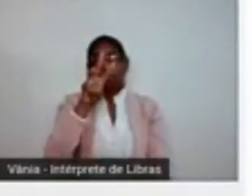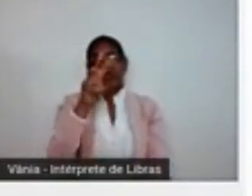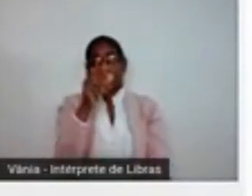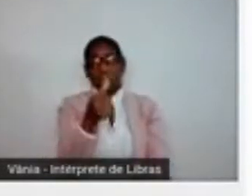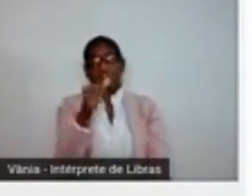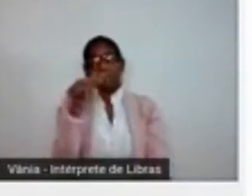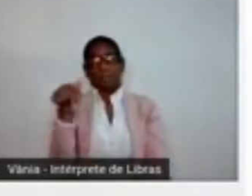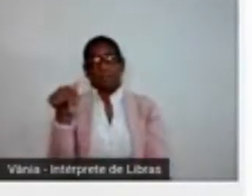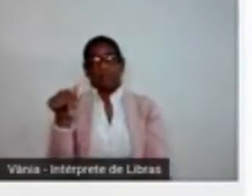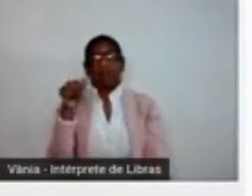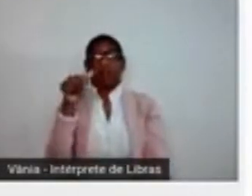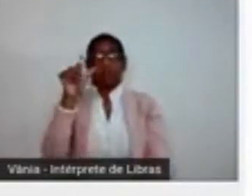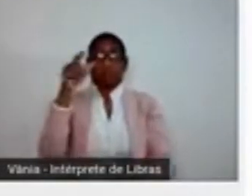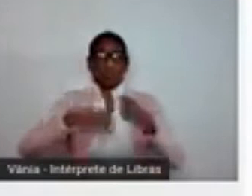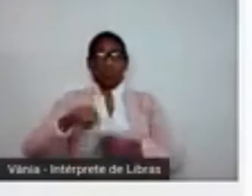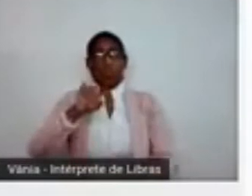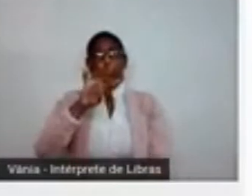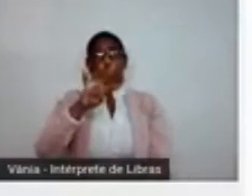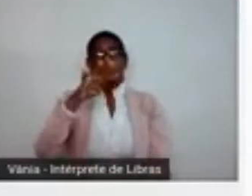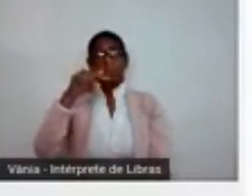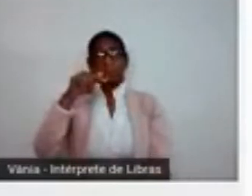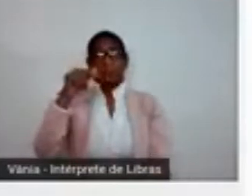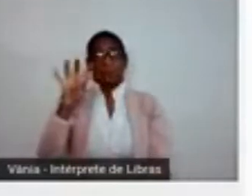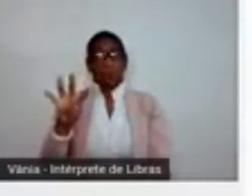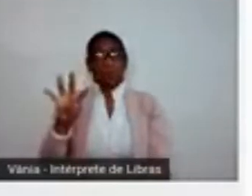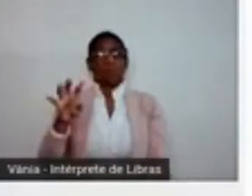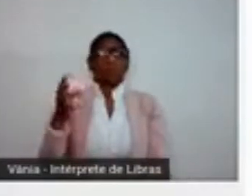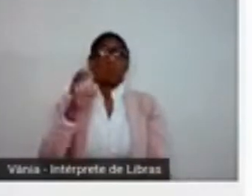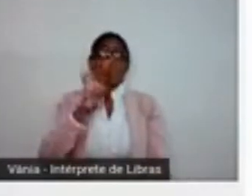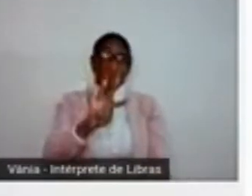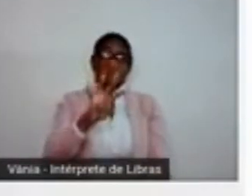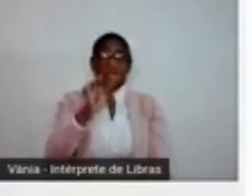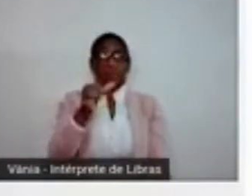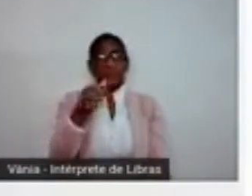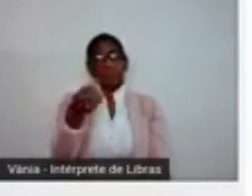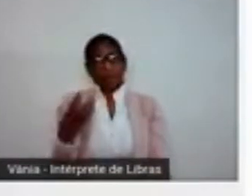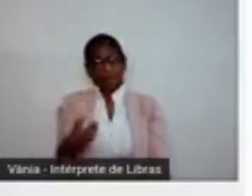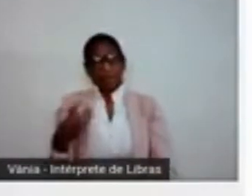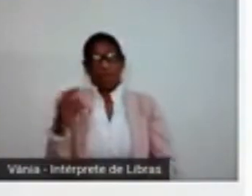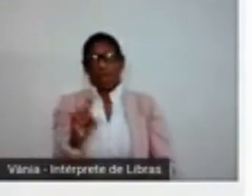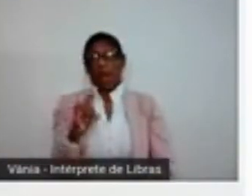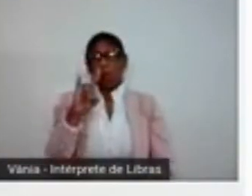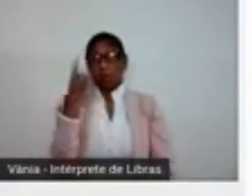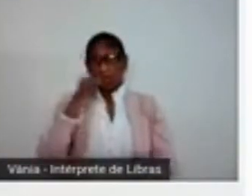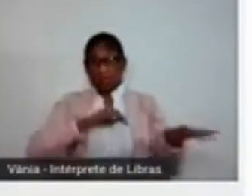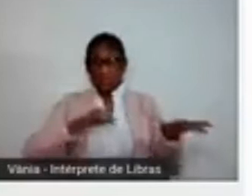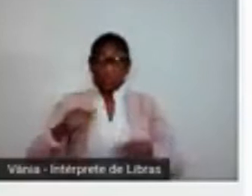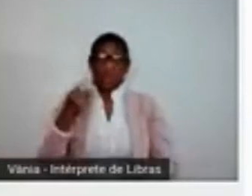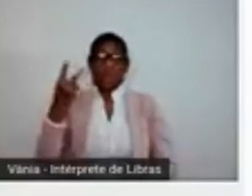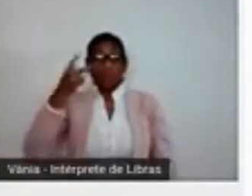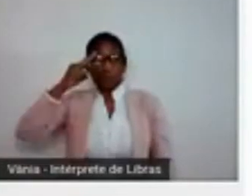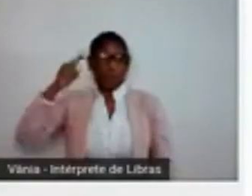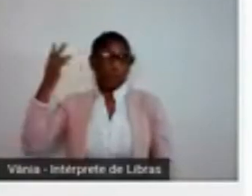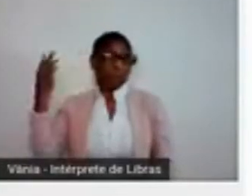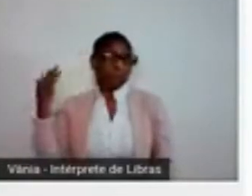foi a 434, voltou a 333, né, comparando as duas últimas semanas, é uma redução de 23%.